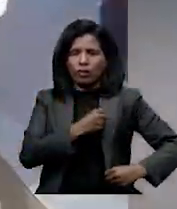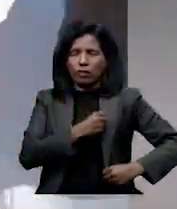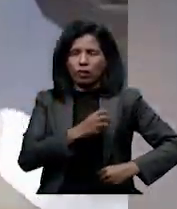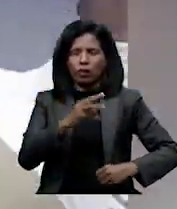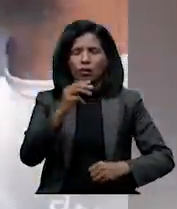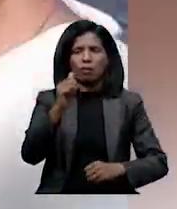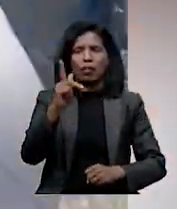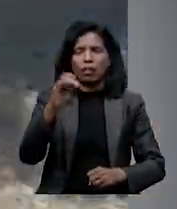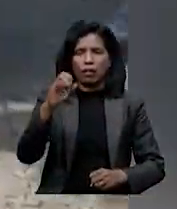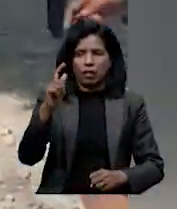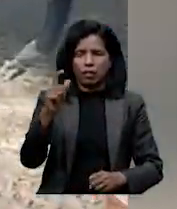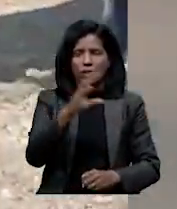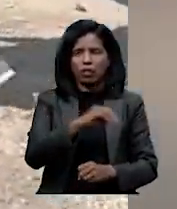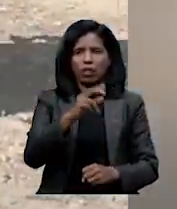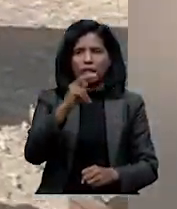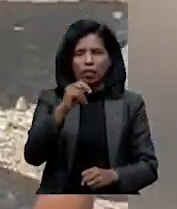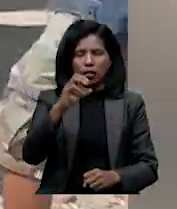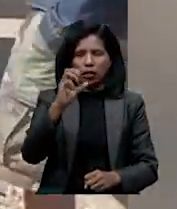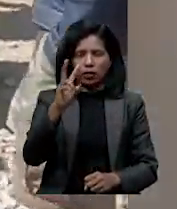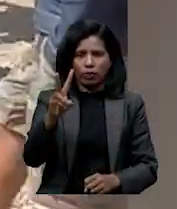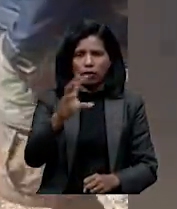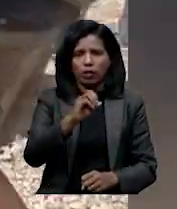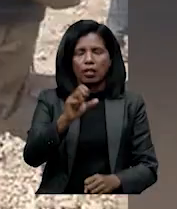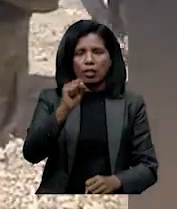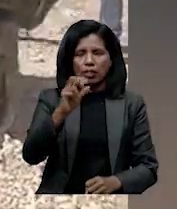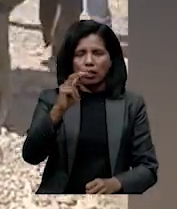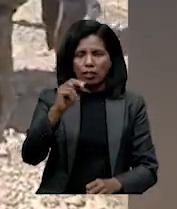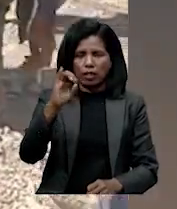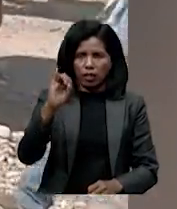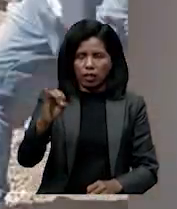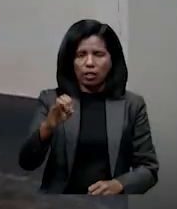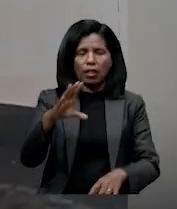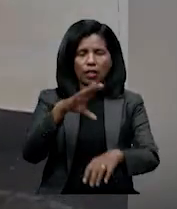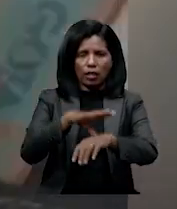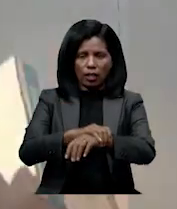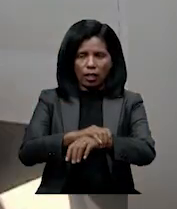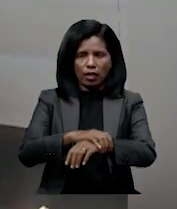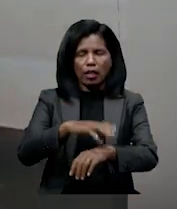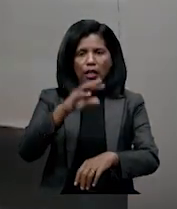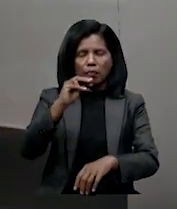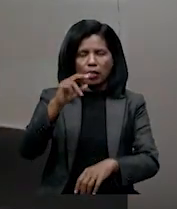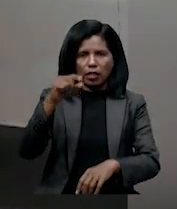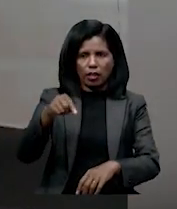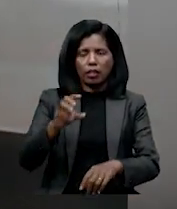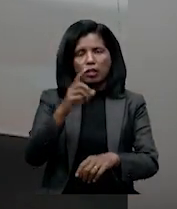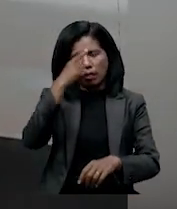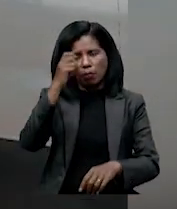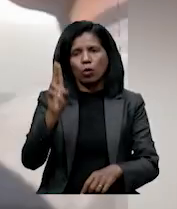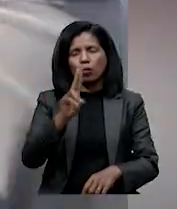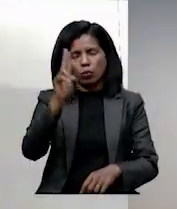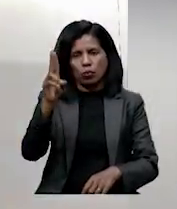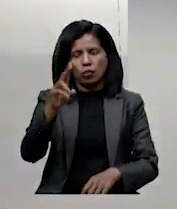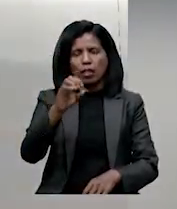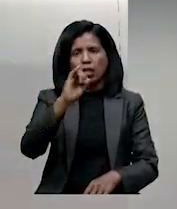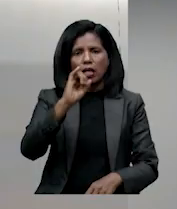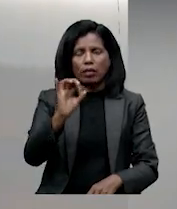Makikit, S2N2 no SNI, captura MGG, também usa ID falso, lança informação em